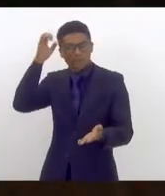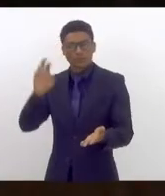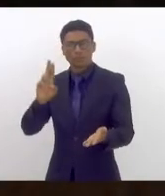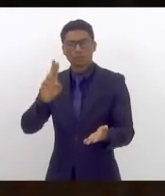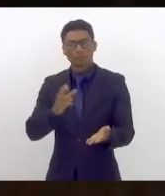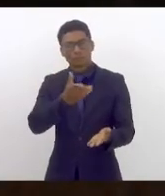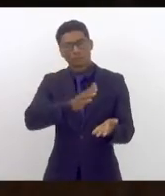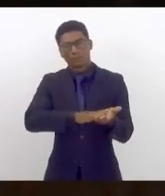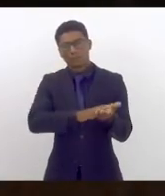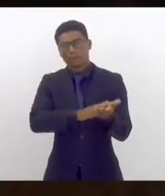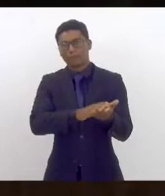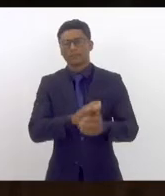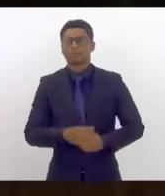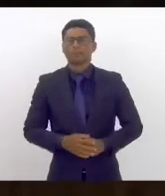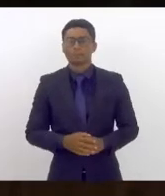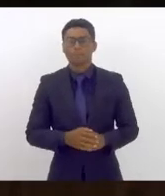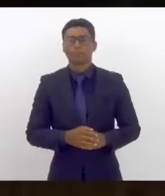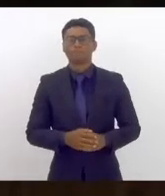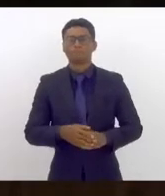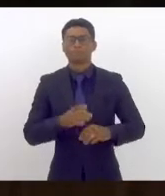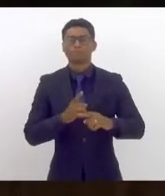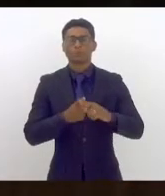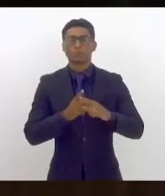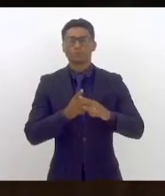Ju porque